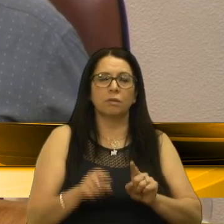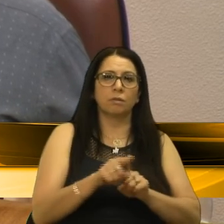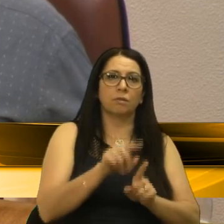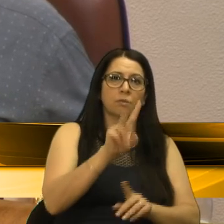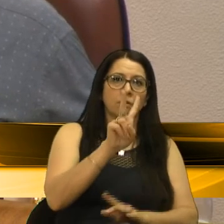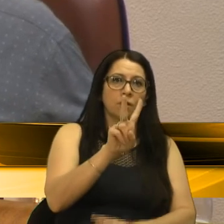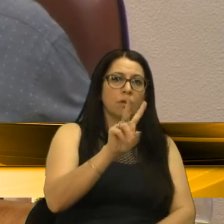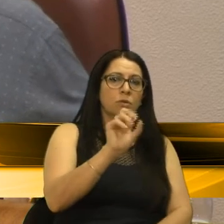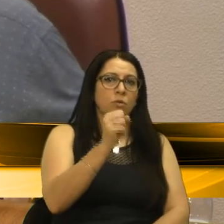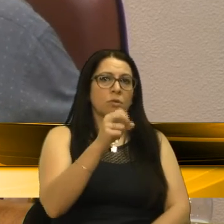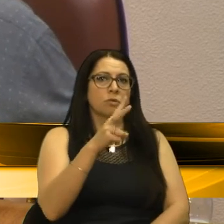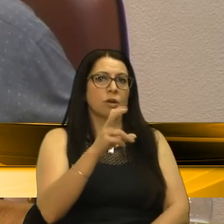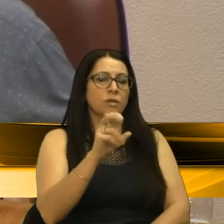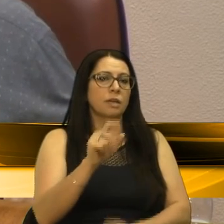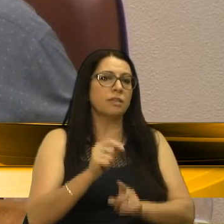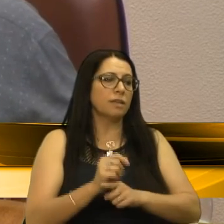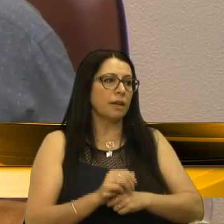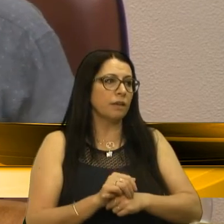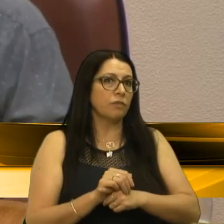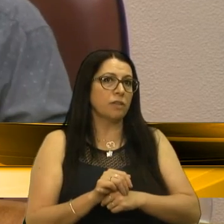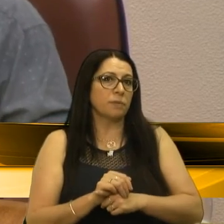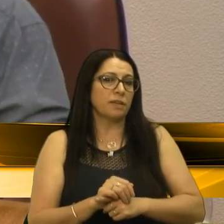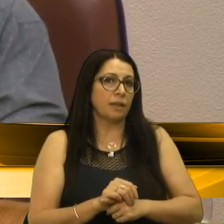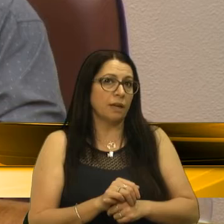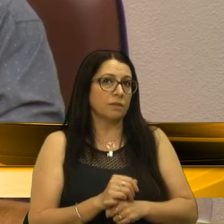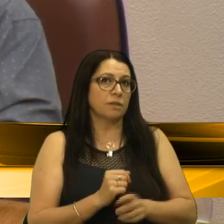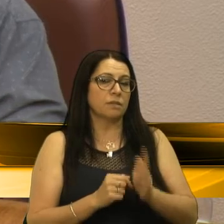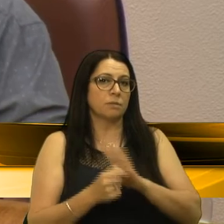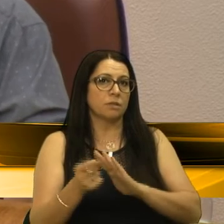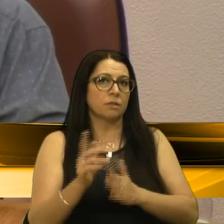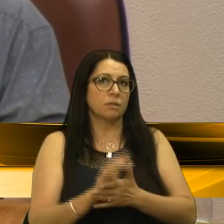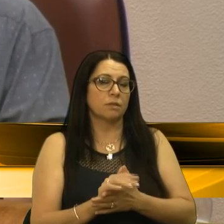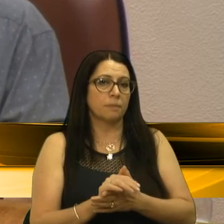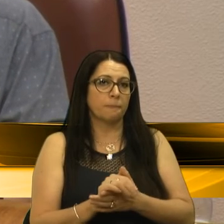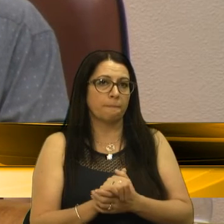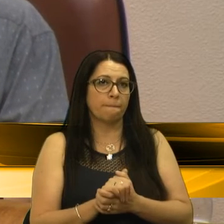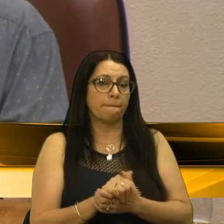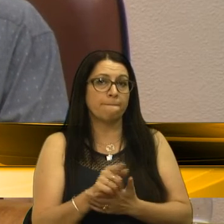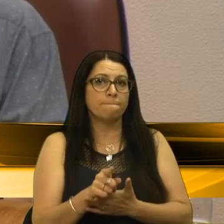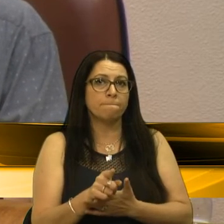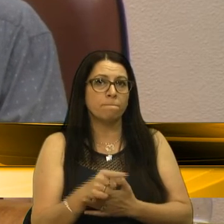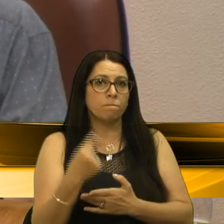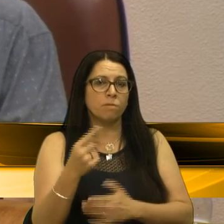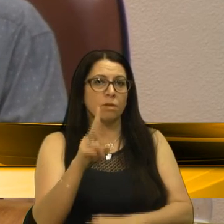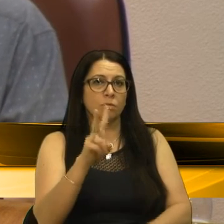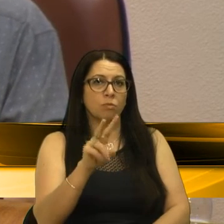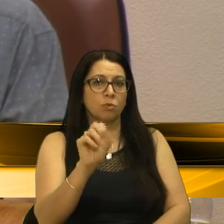na 2825. Obrigado.